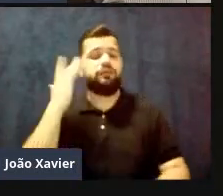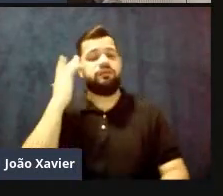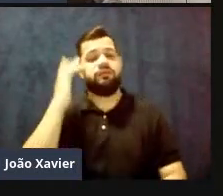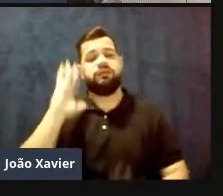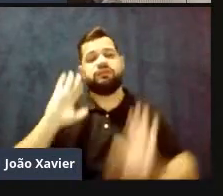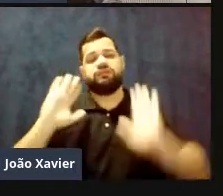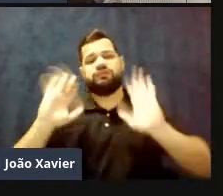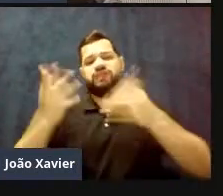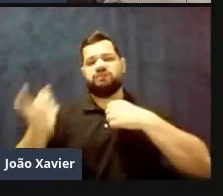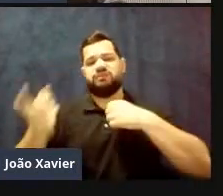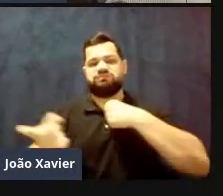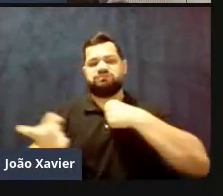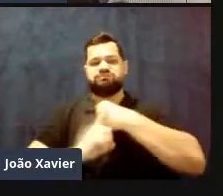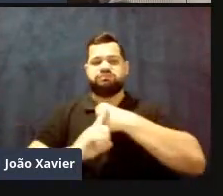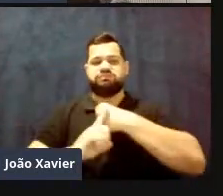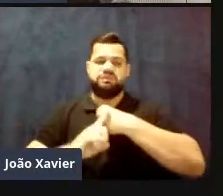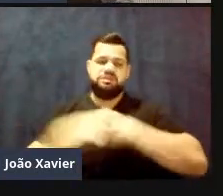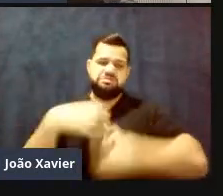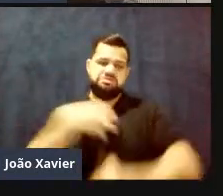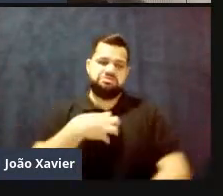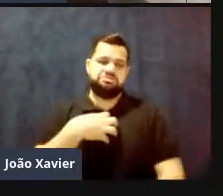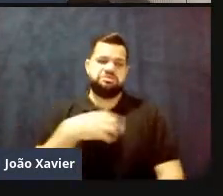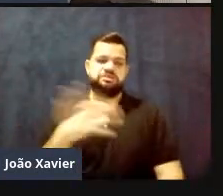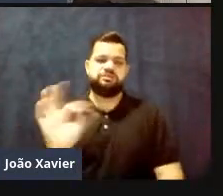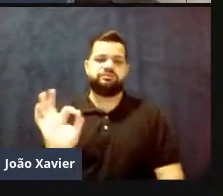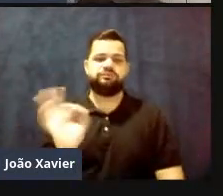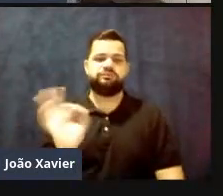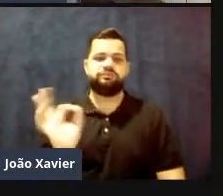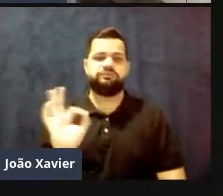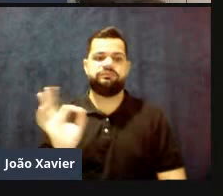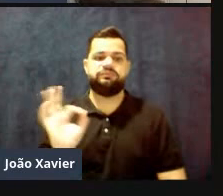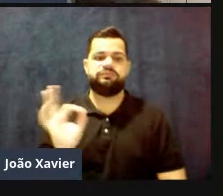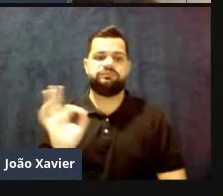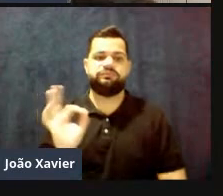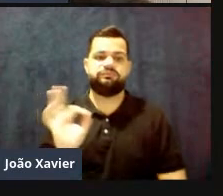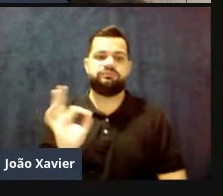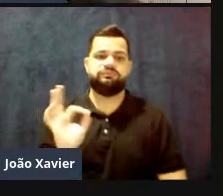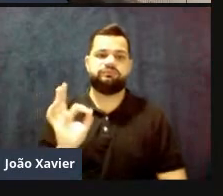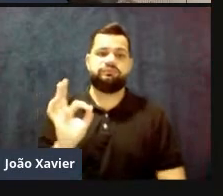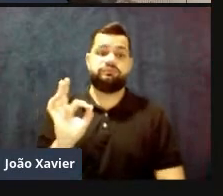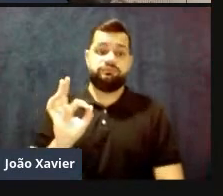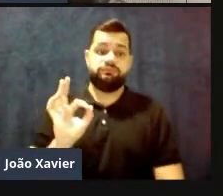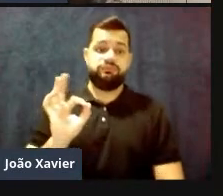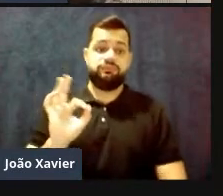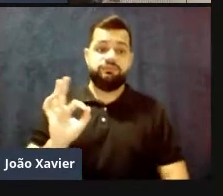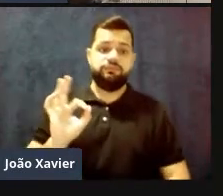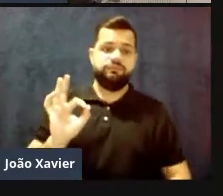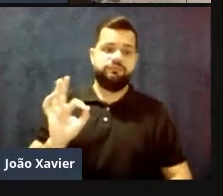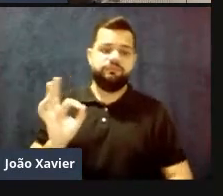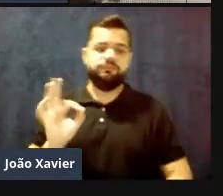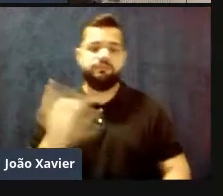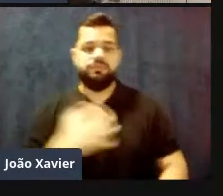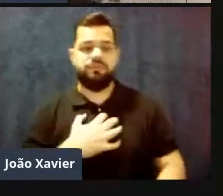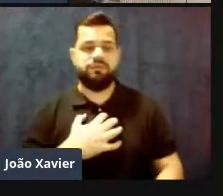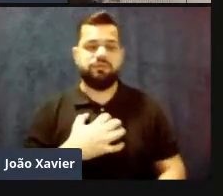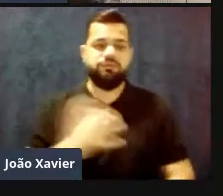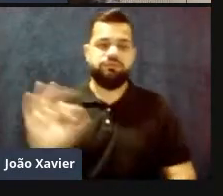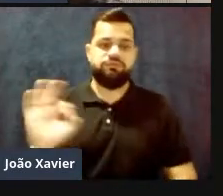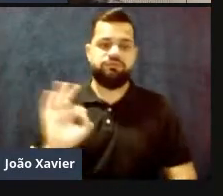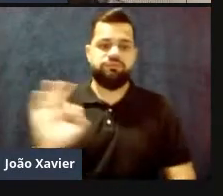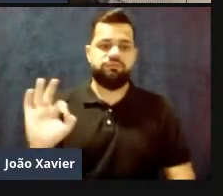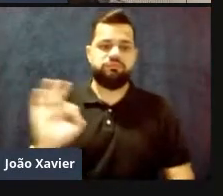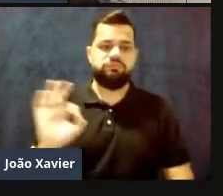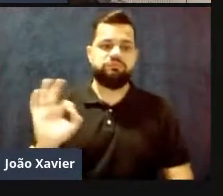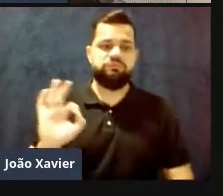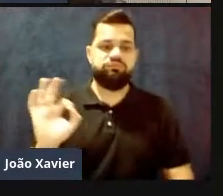sido assintomático. A minha mãe manifestou os sintomas numa segunda e numa terça-feira à noite. E mãe é mãe. A gente cuida, independente da